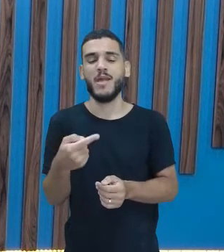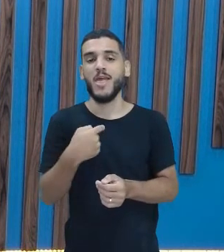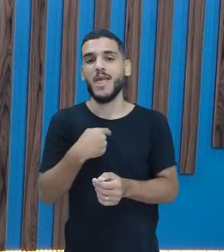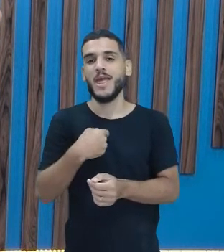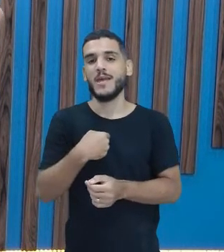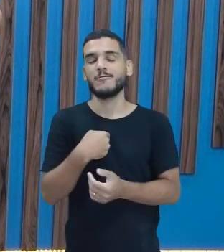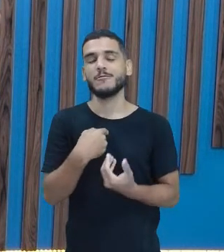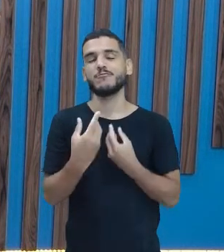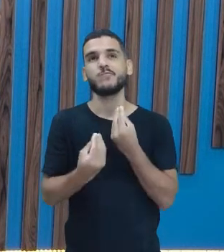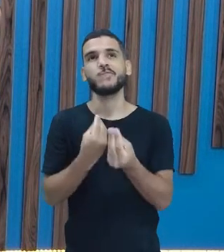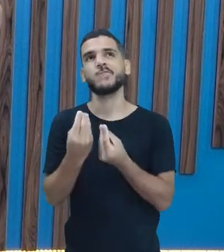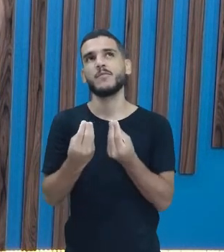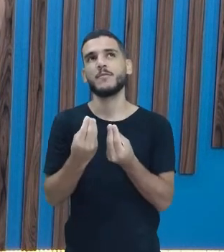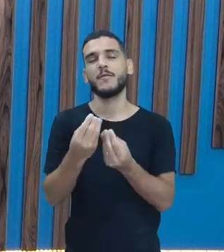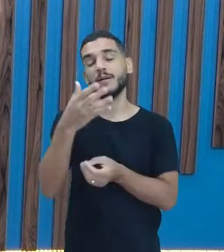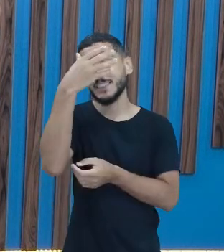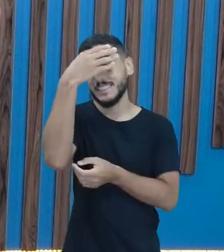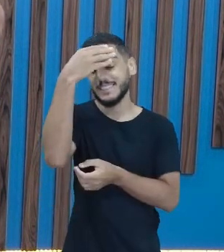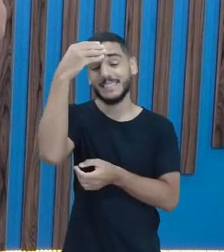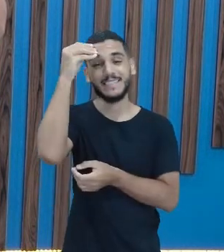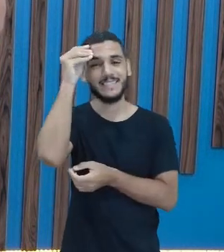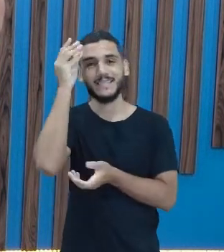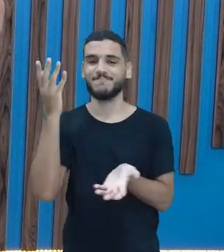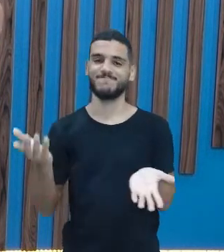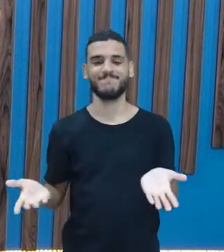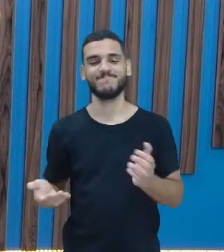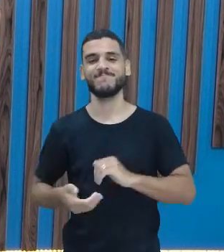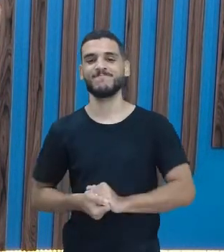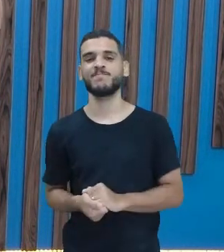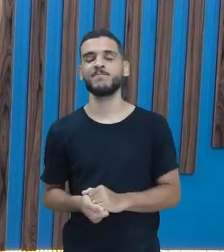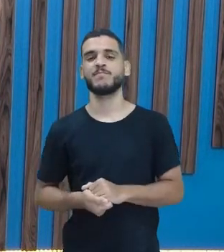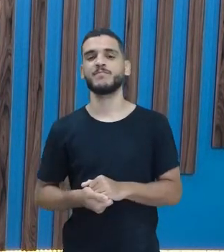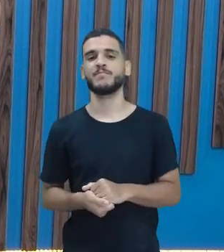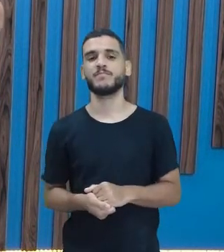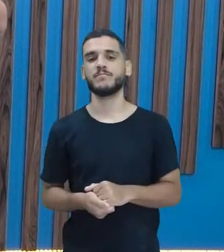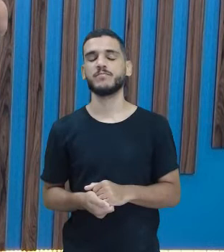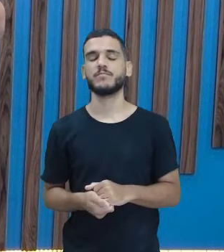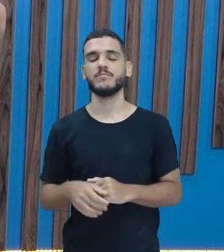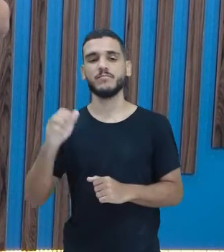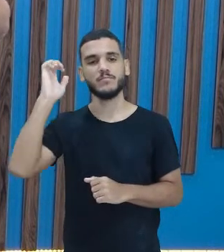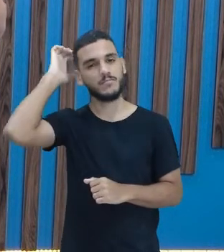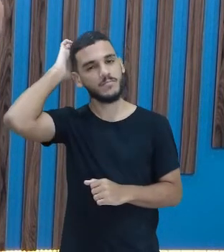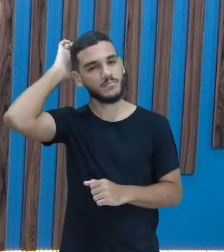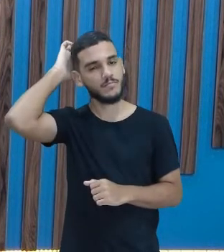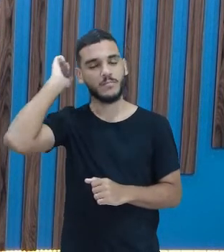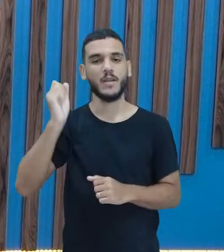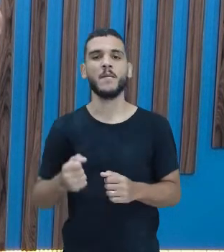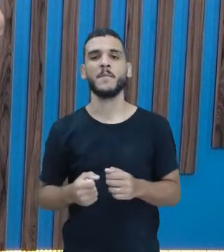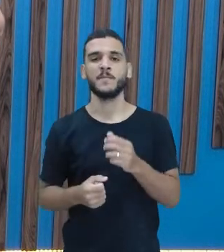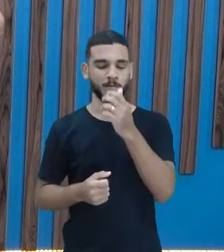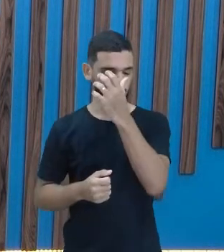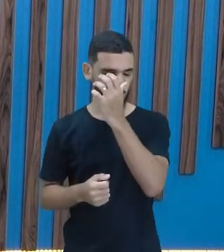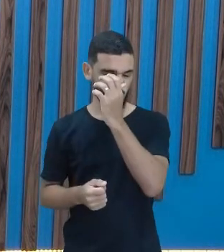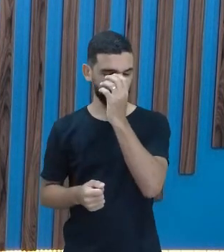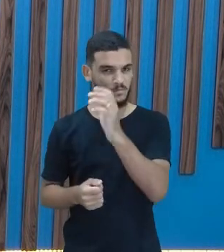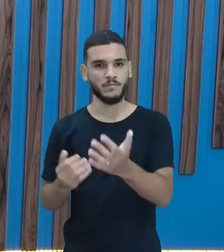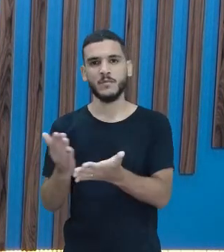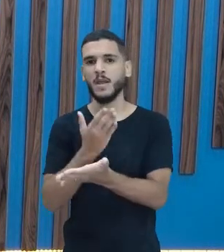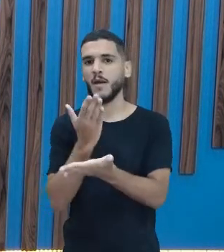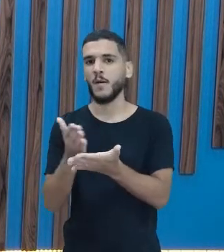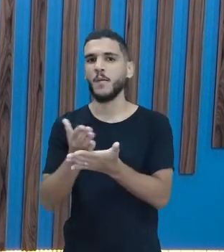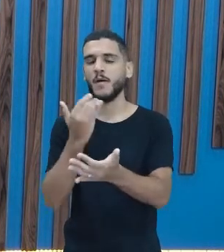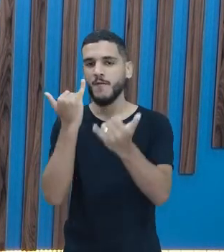informação, futuramente, até no outro dia mesmo, então no mesmo dia mesmo, mais tarde, algumas informações vão acabar sendo perdidas. Então